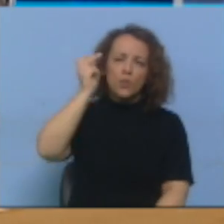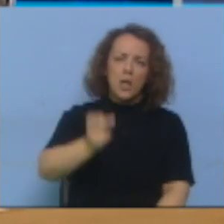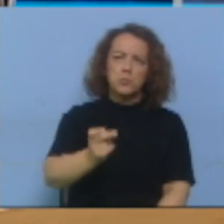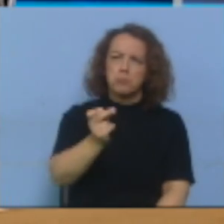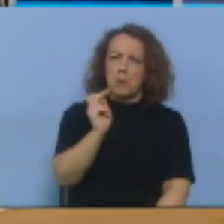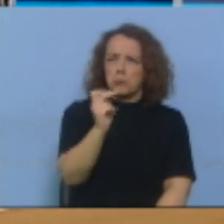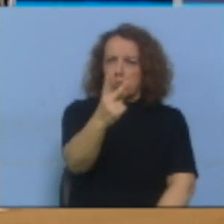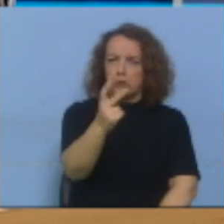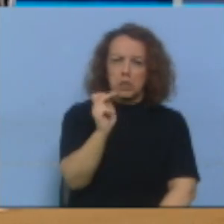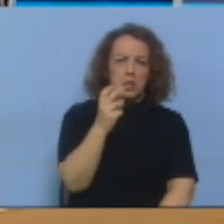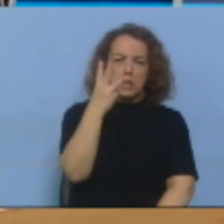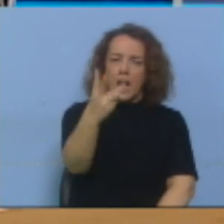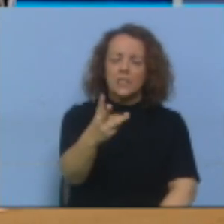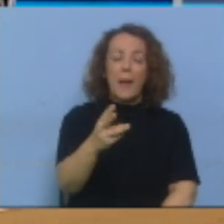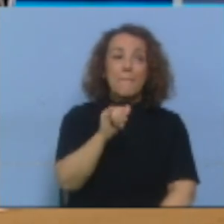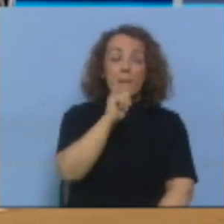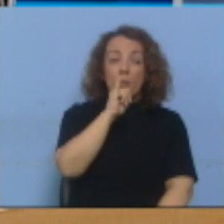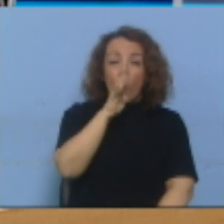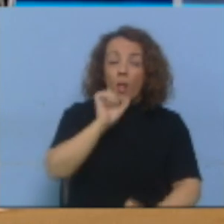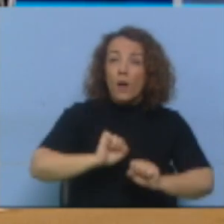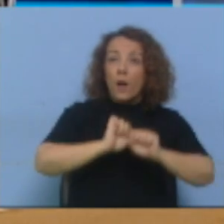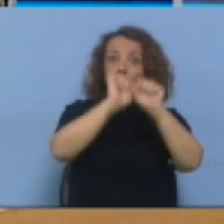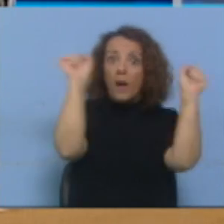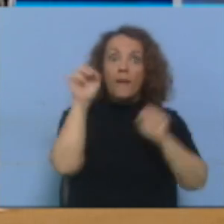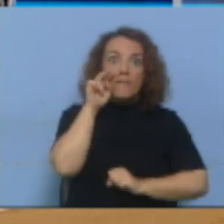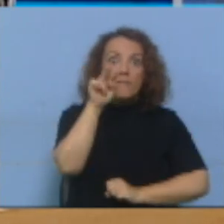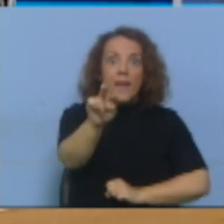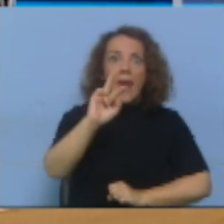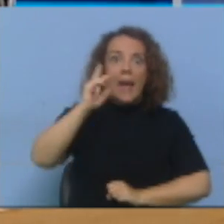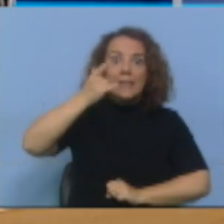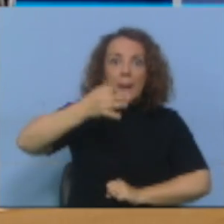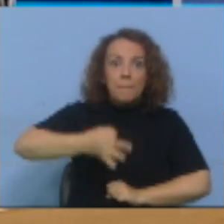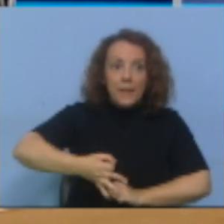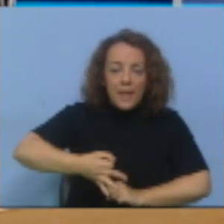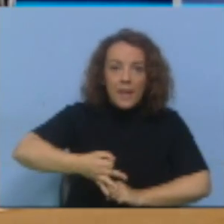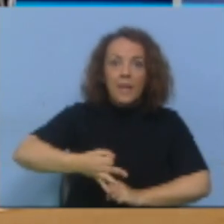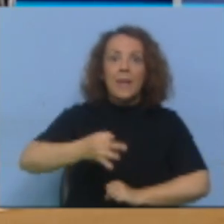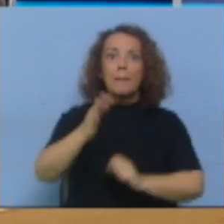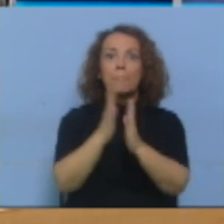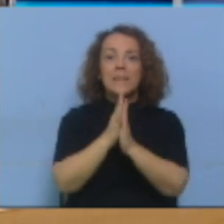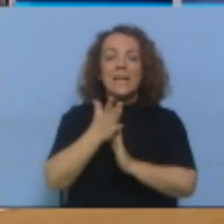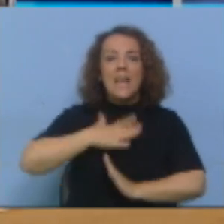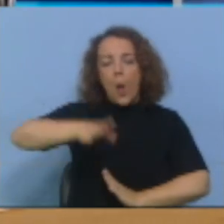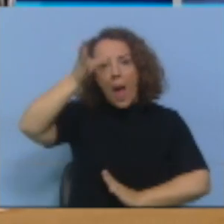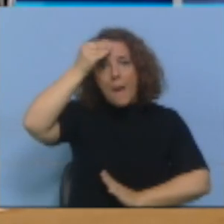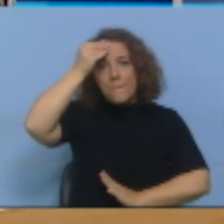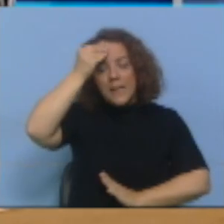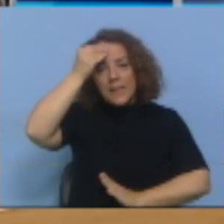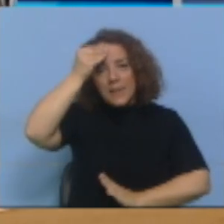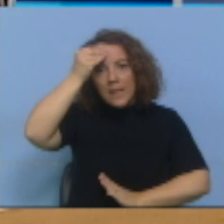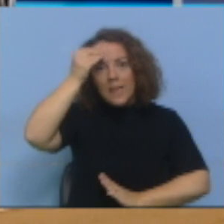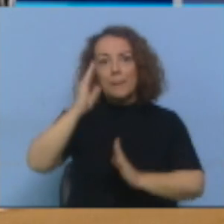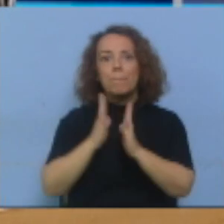2, 3 anos, a levantar-se de madrugada para acompanhar a missa na RTP, para aprender a falar português e celebrar a fé